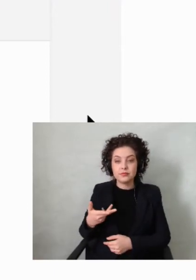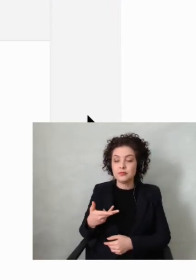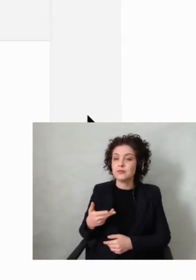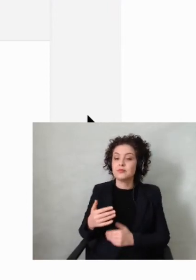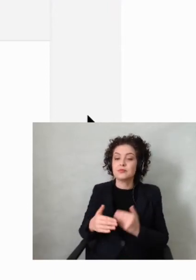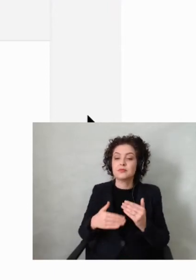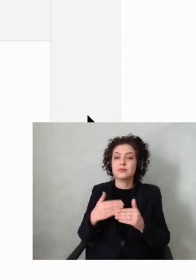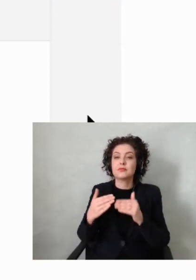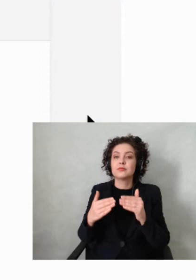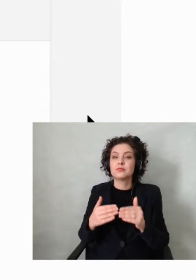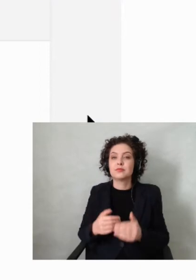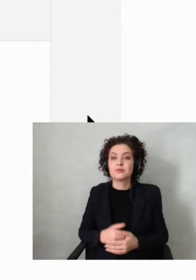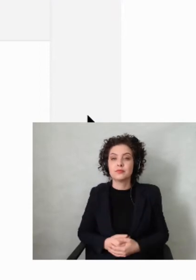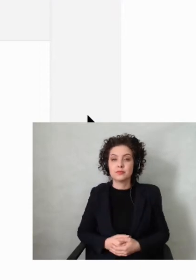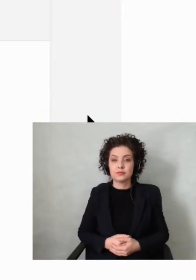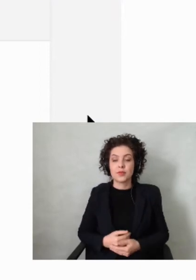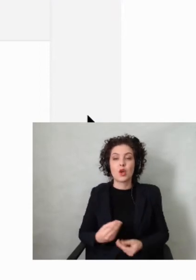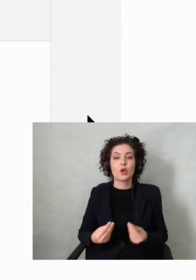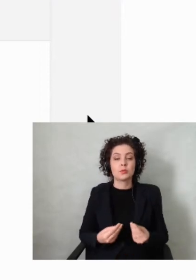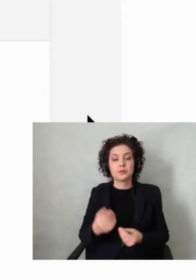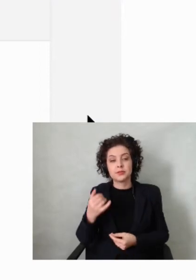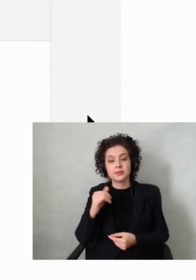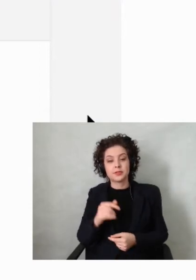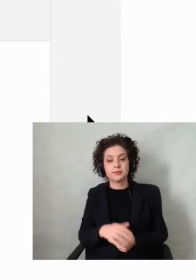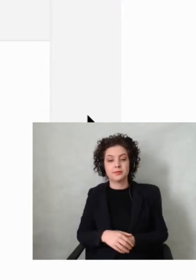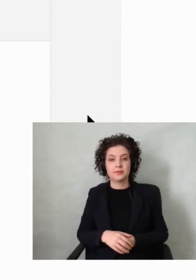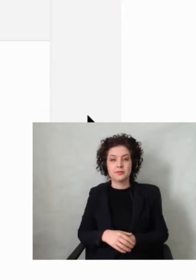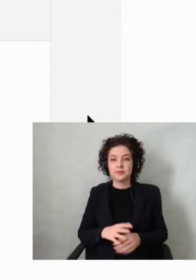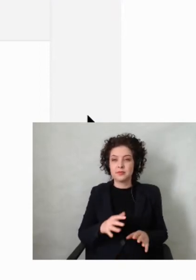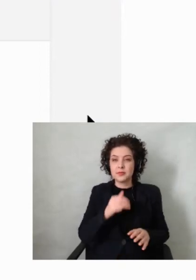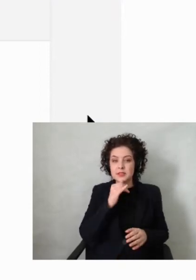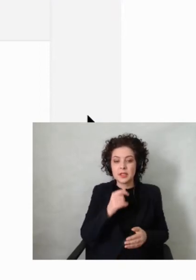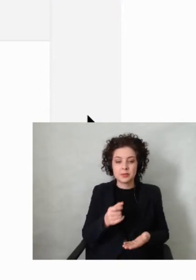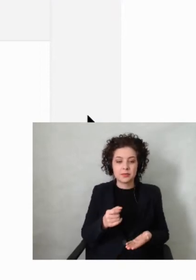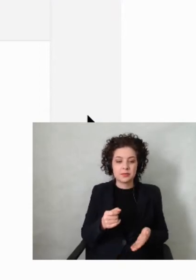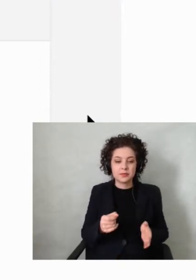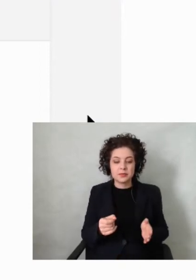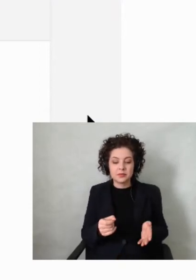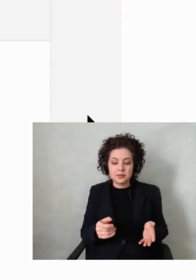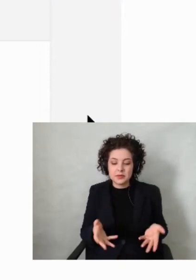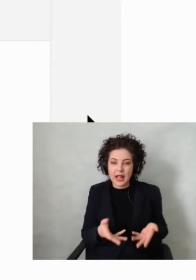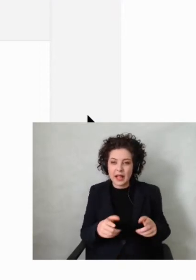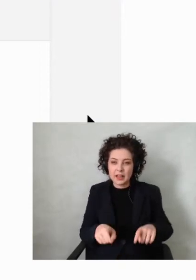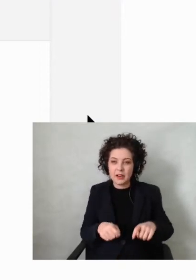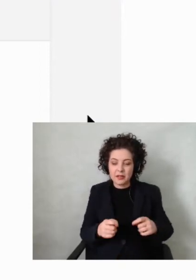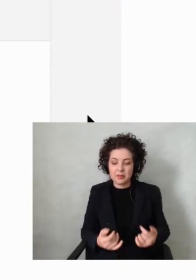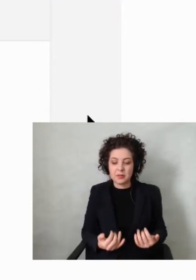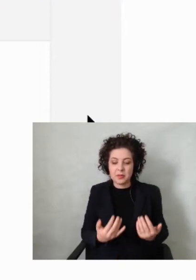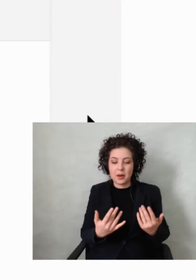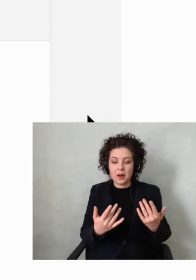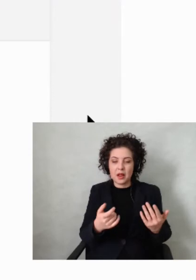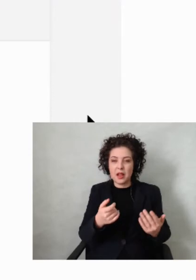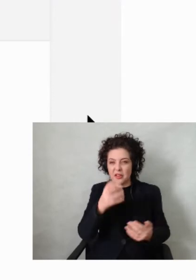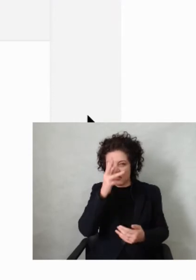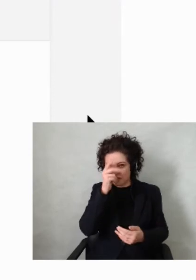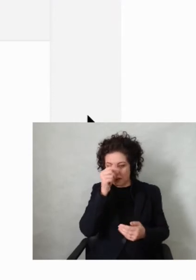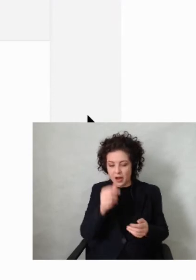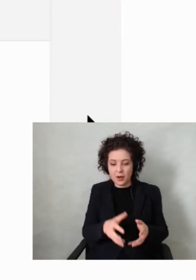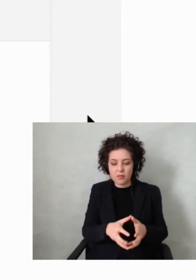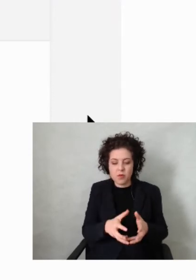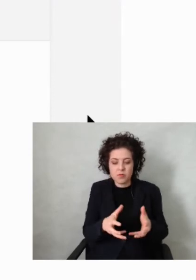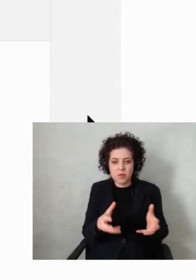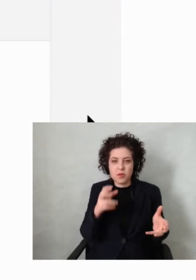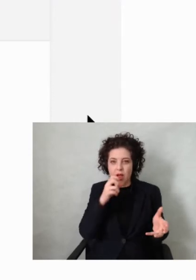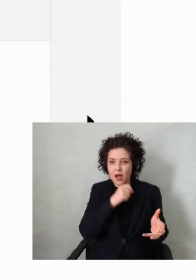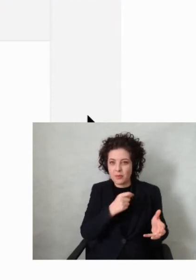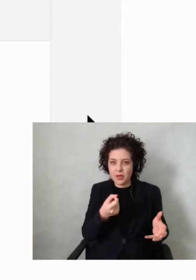no desenvolvimento de frangos e mesmo na agricultura. E, por último, mudanças de prática médica.